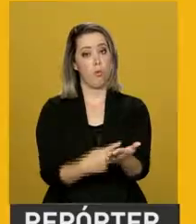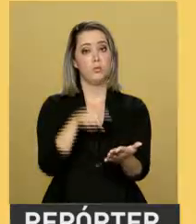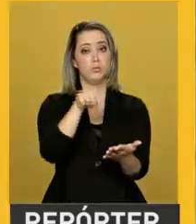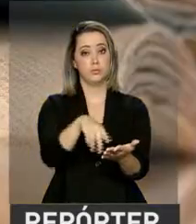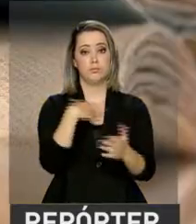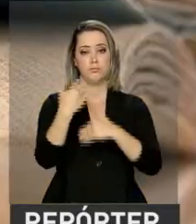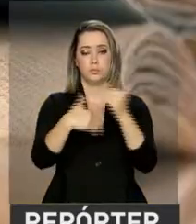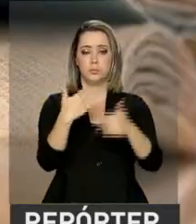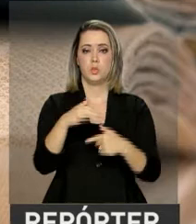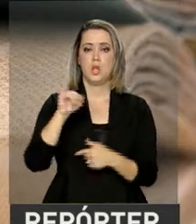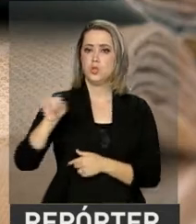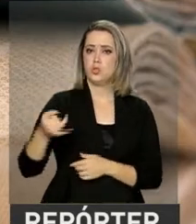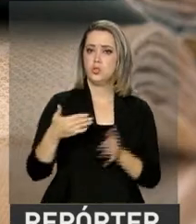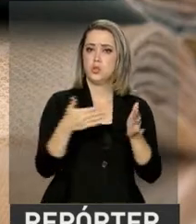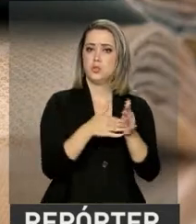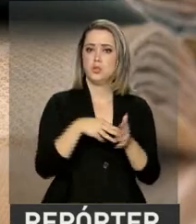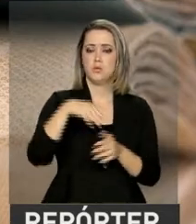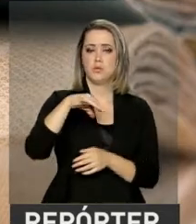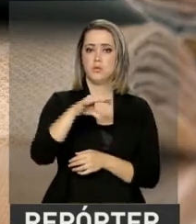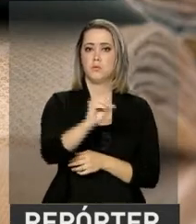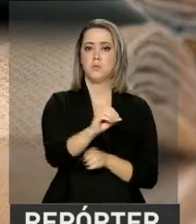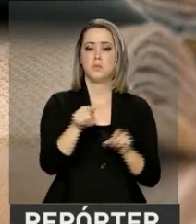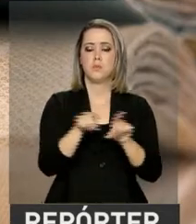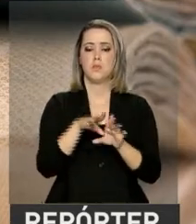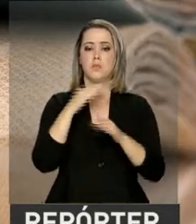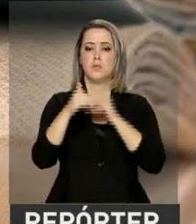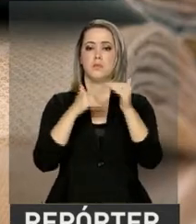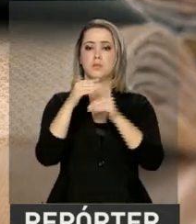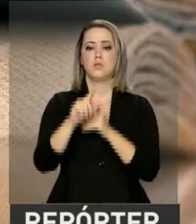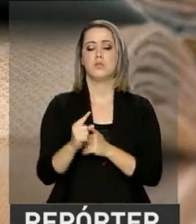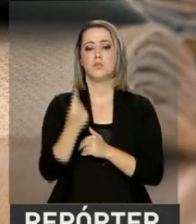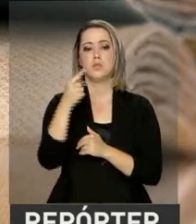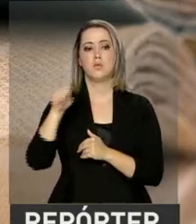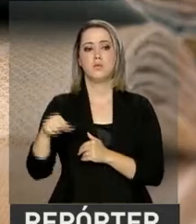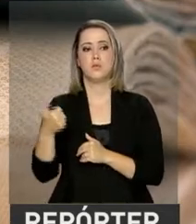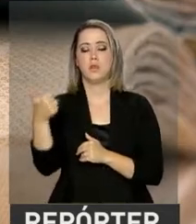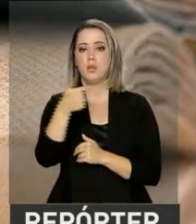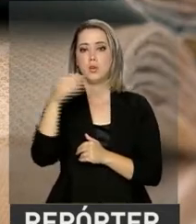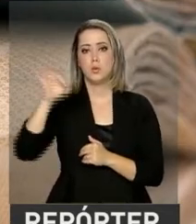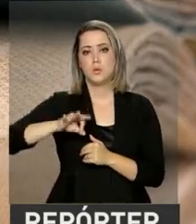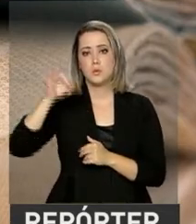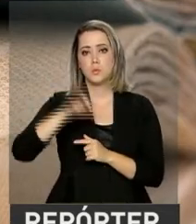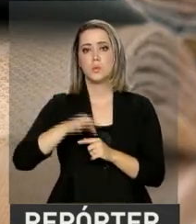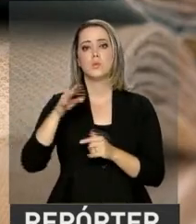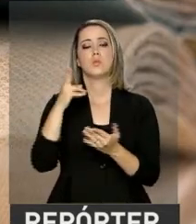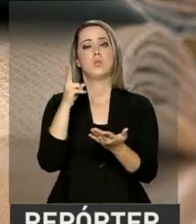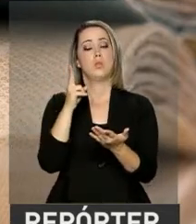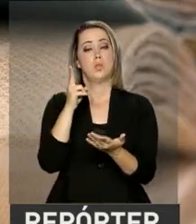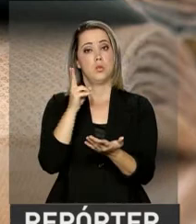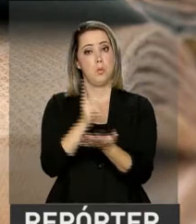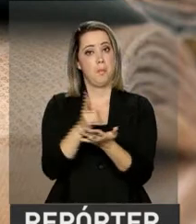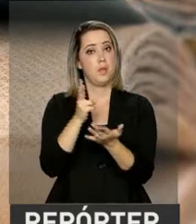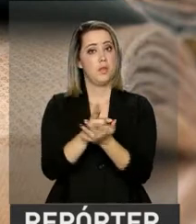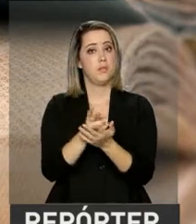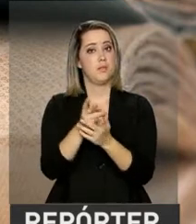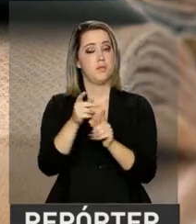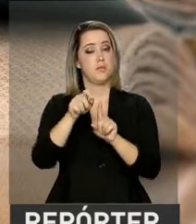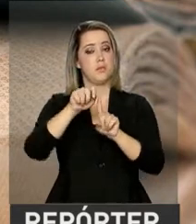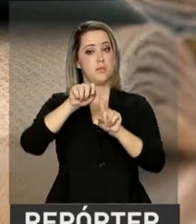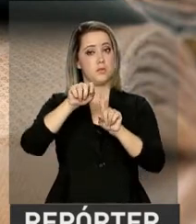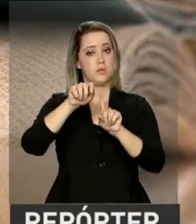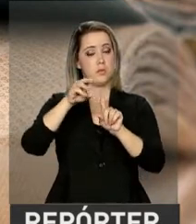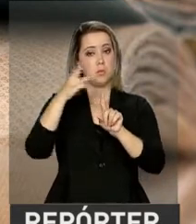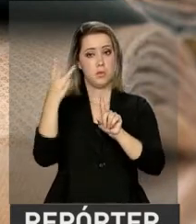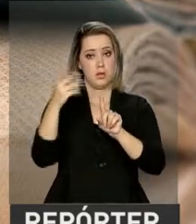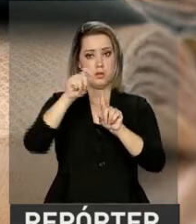tendência. De janeiro a março desse ano, a atividade econômica cresceu 1,12% se comparada ao trimestre anterior. Em relação